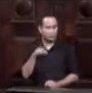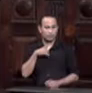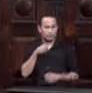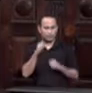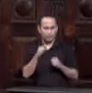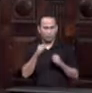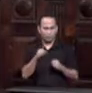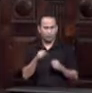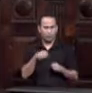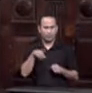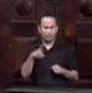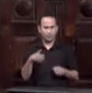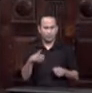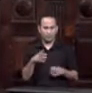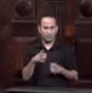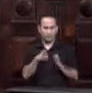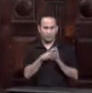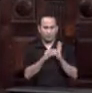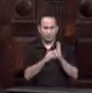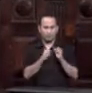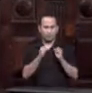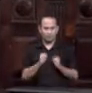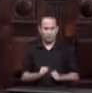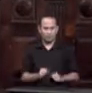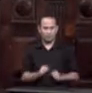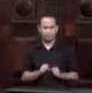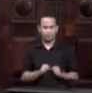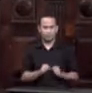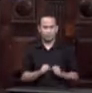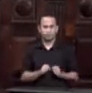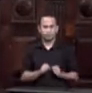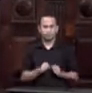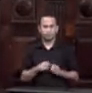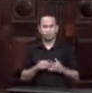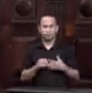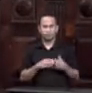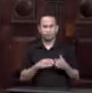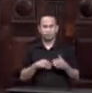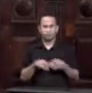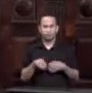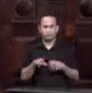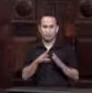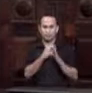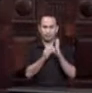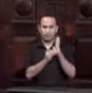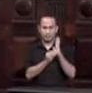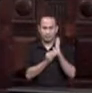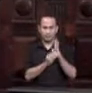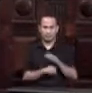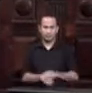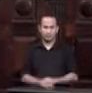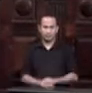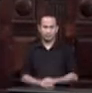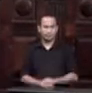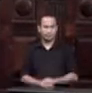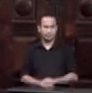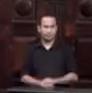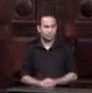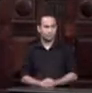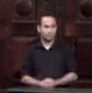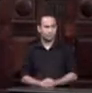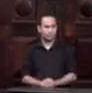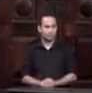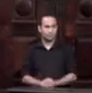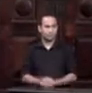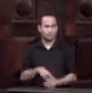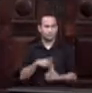do PSDB, eu posso destacar qualquer emenda. Não, mas tô vamos lá, não tem problema, a gente não